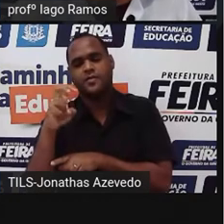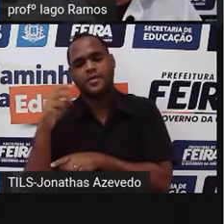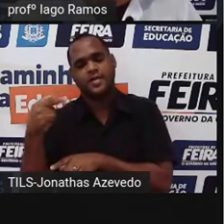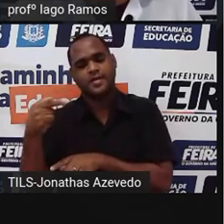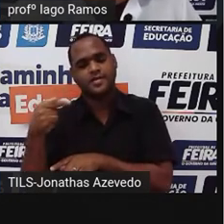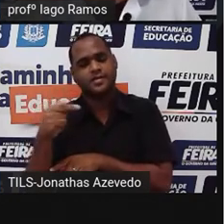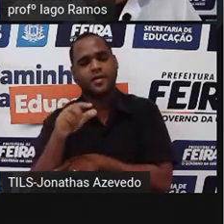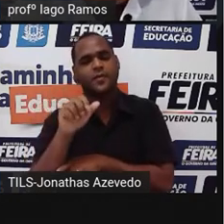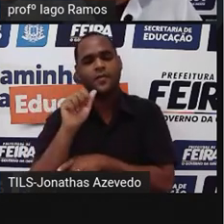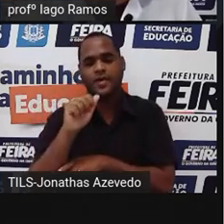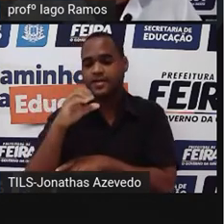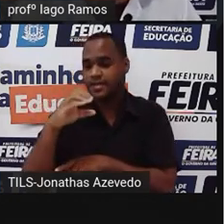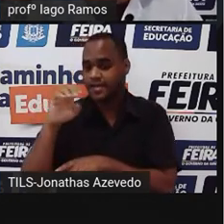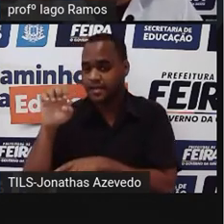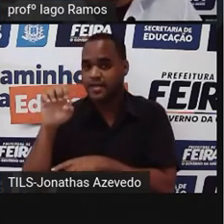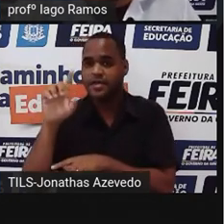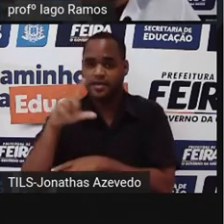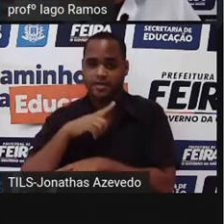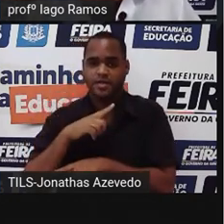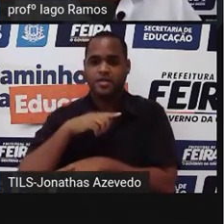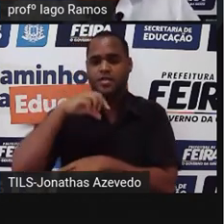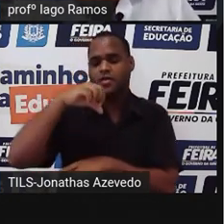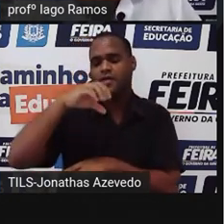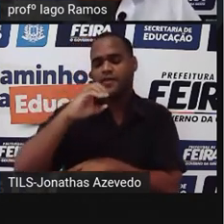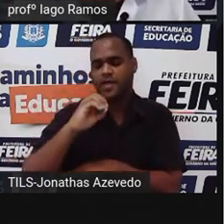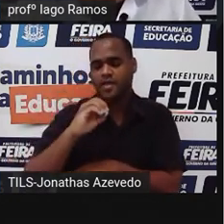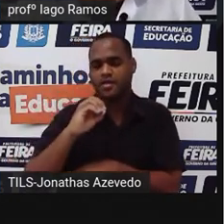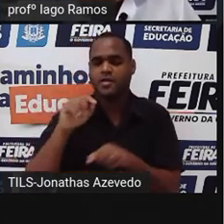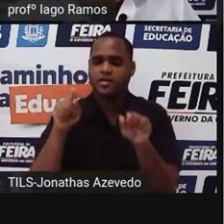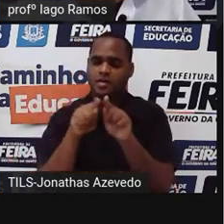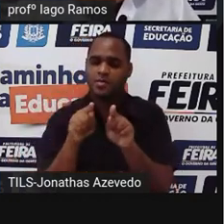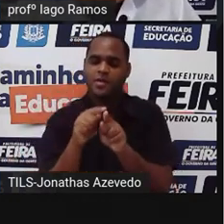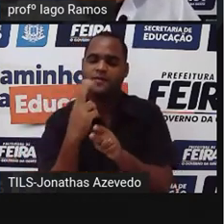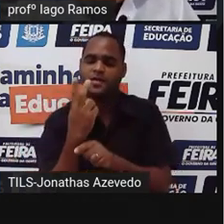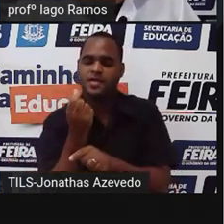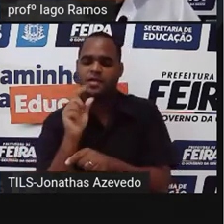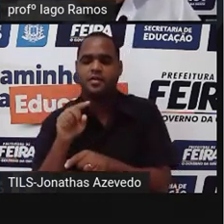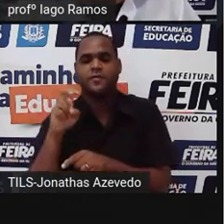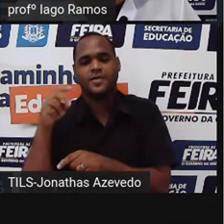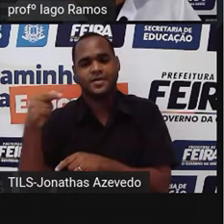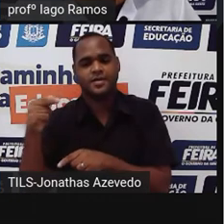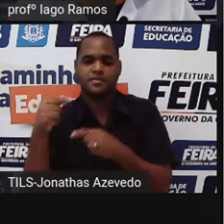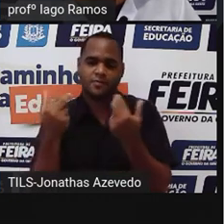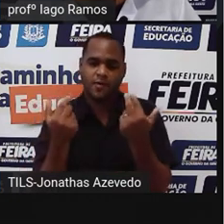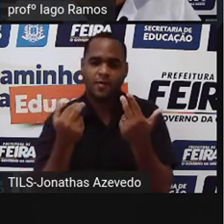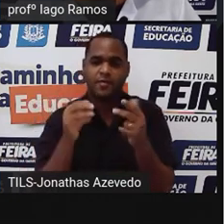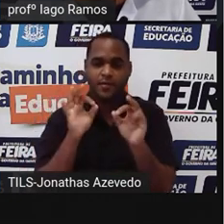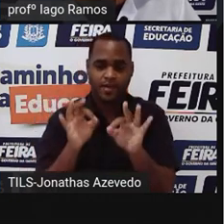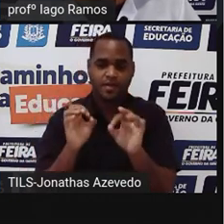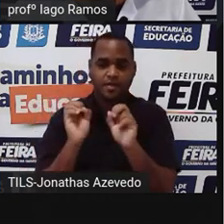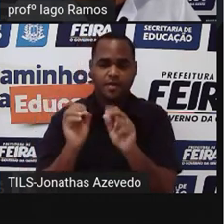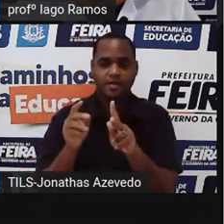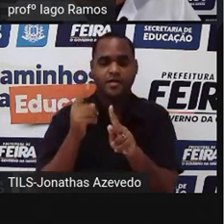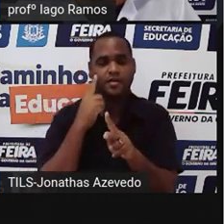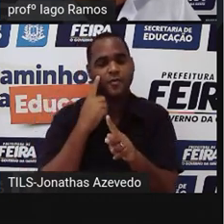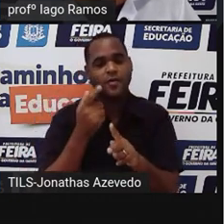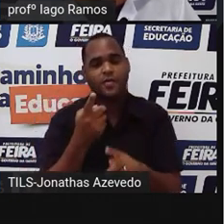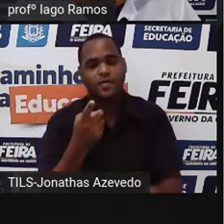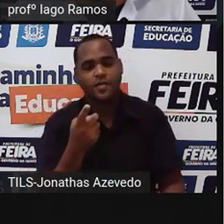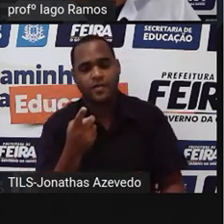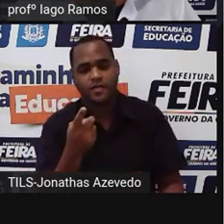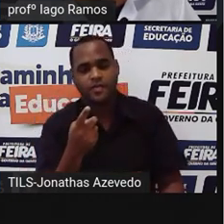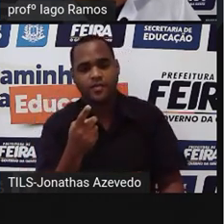Então, no ACE é o lado que está entre 90 e 26,57, tá bom? Que é esse ladozinho aqui, ó.